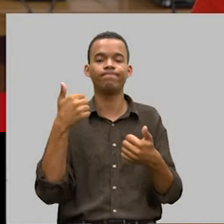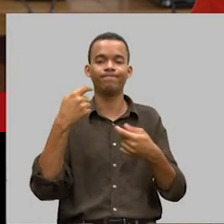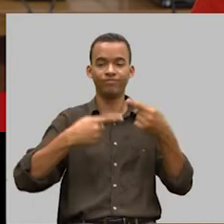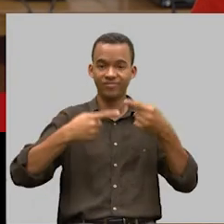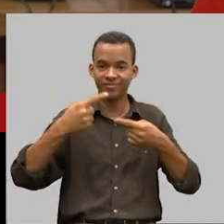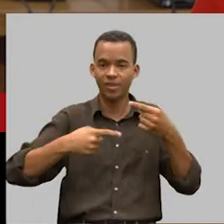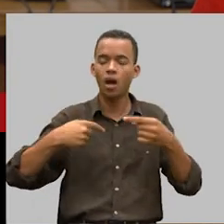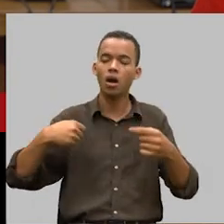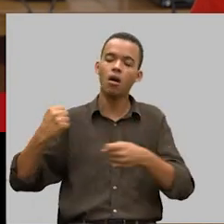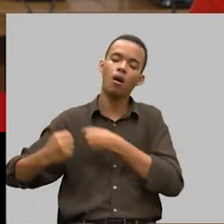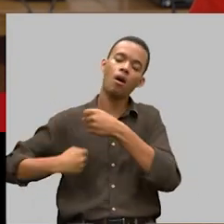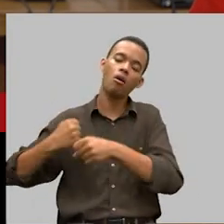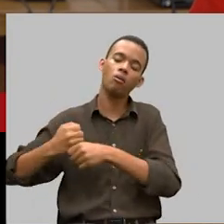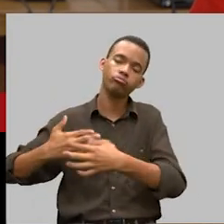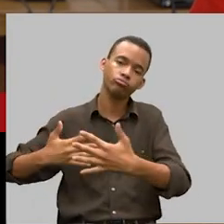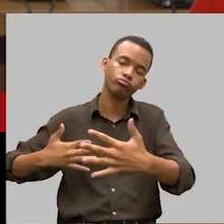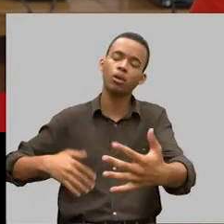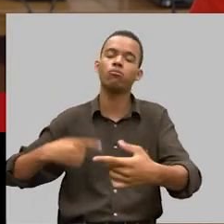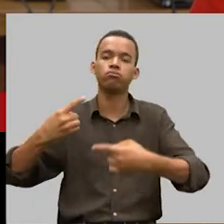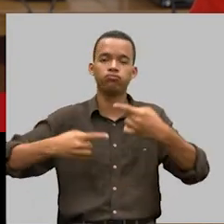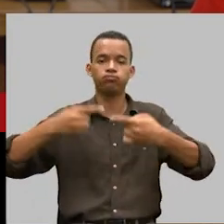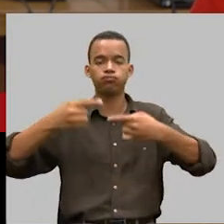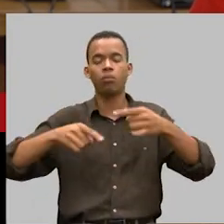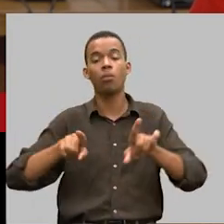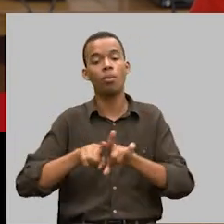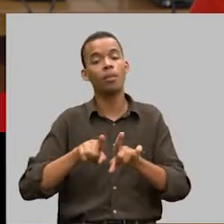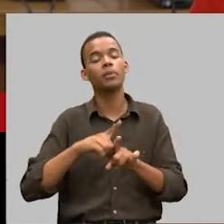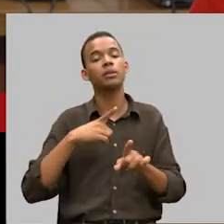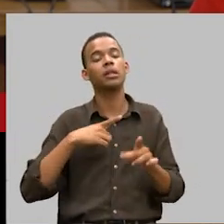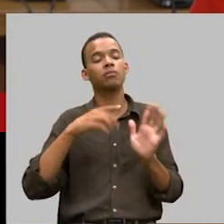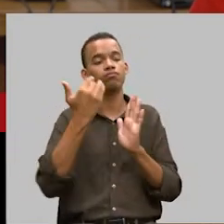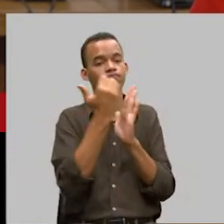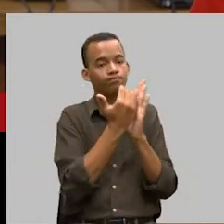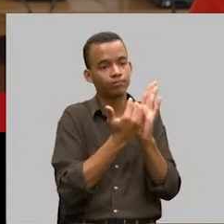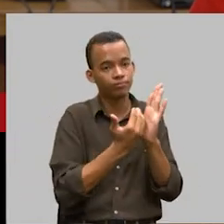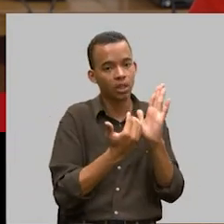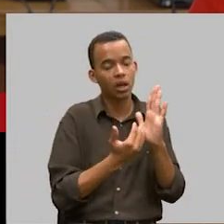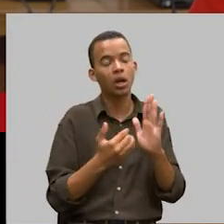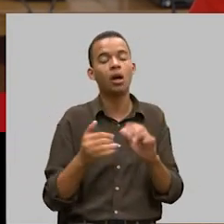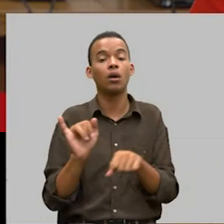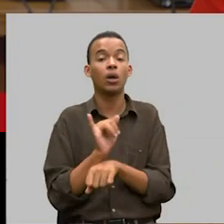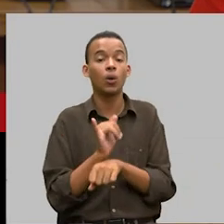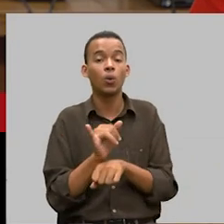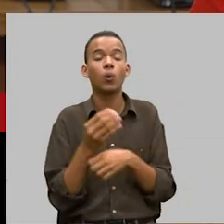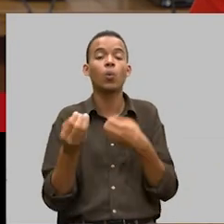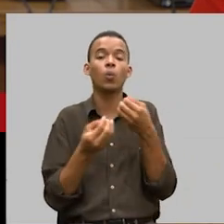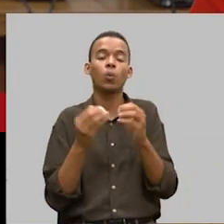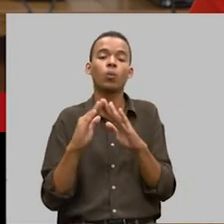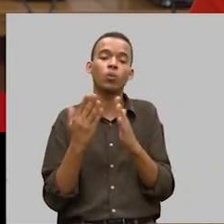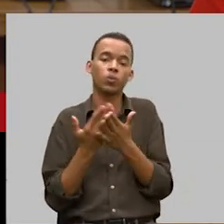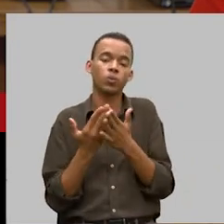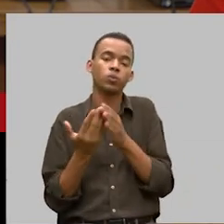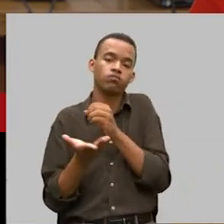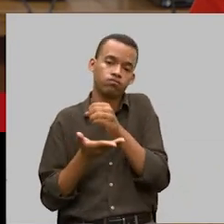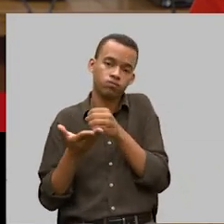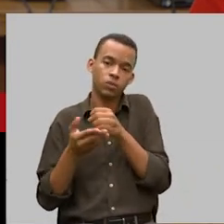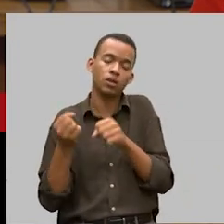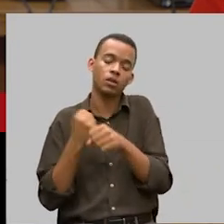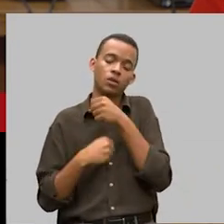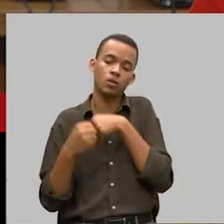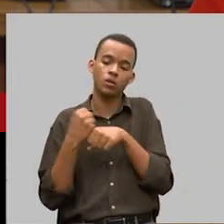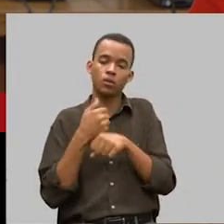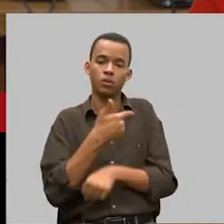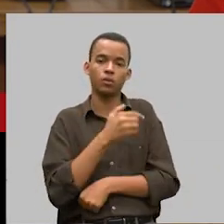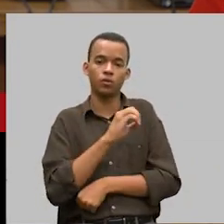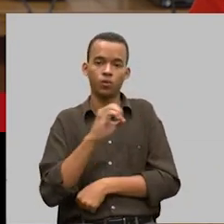anteriormente por várias pessoas né das diretrizes operacionais para Educação Básica nas escolas do campo de 2002